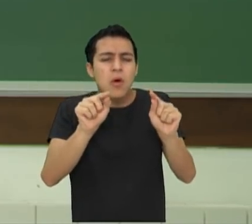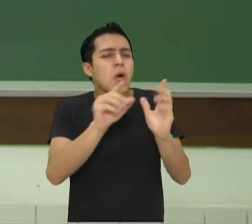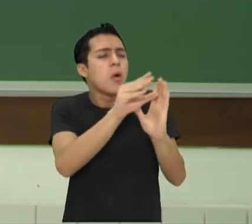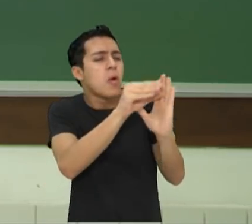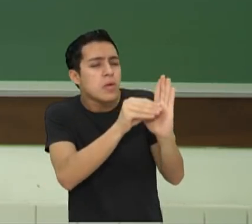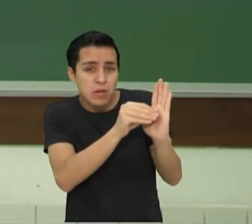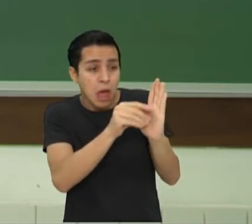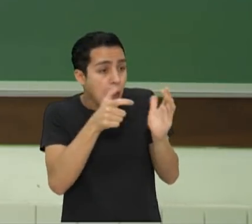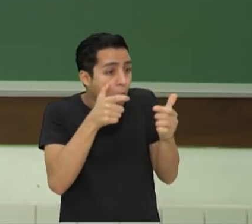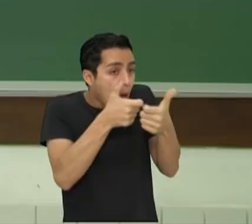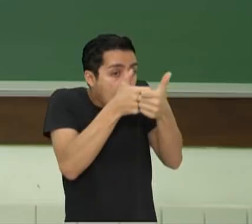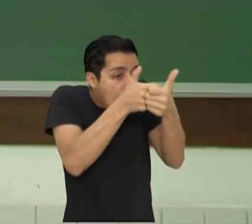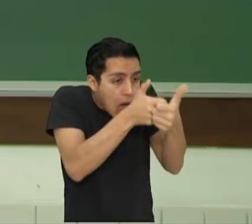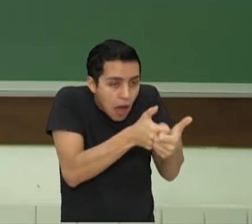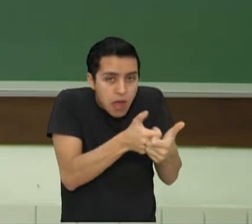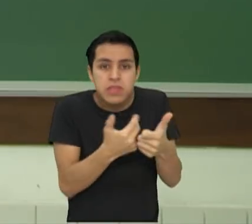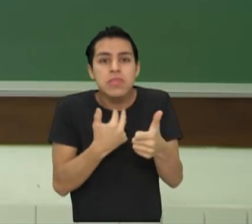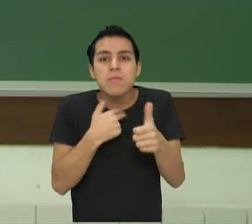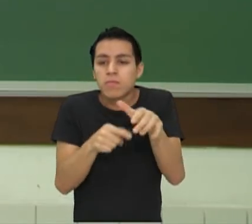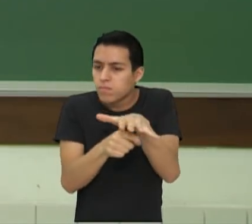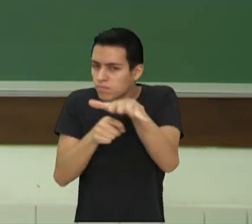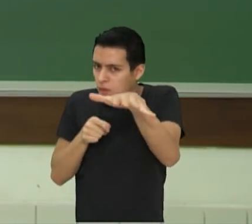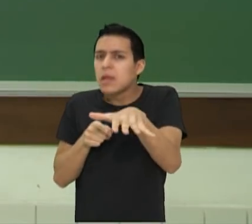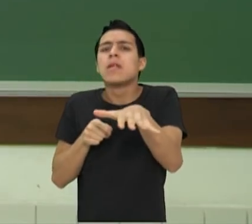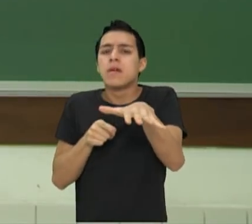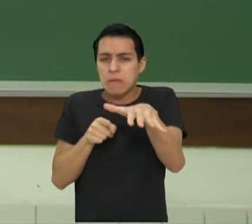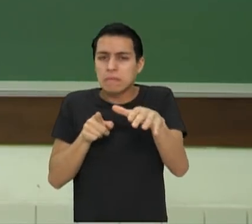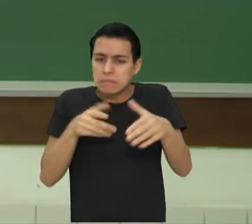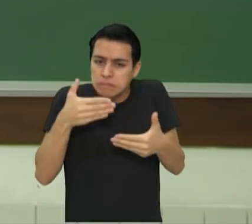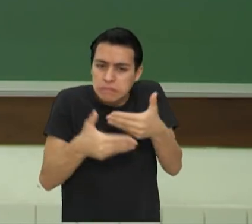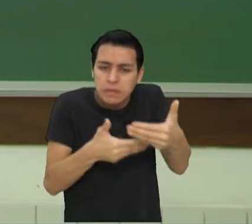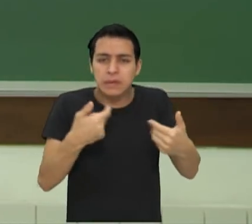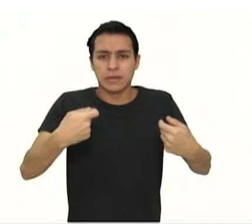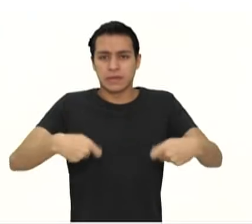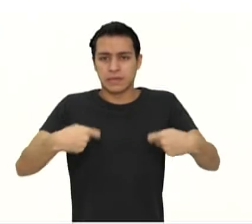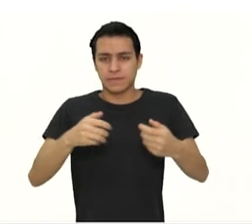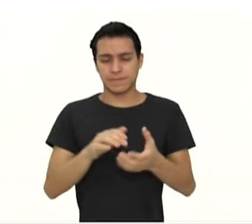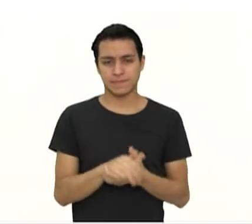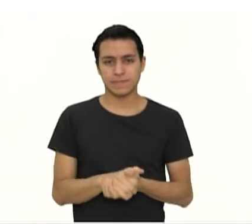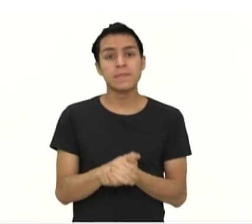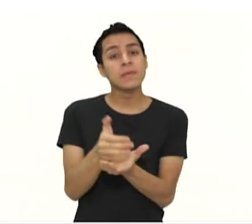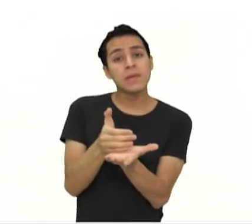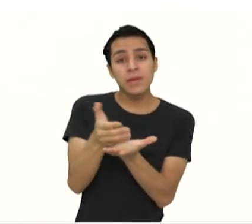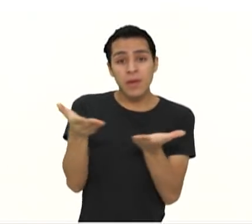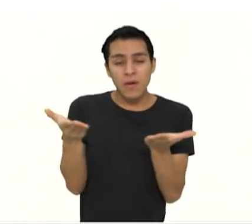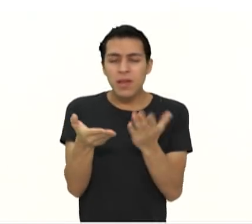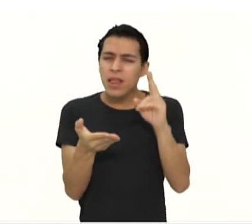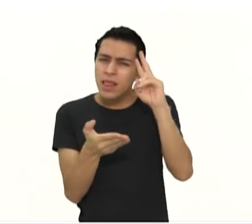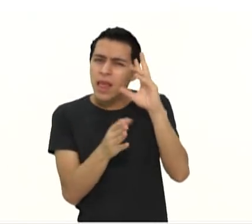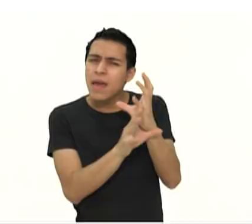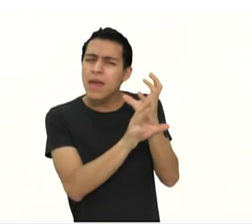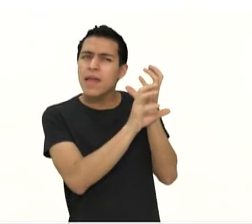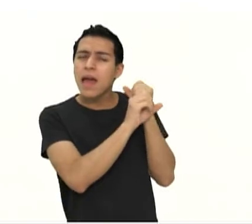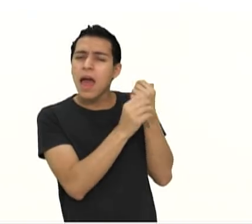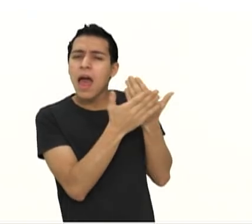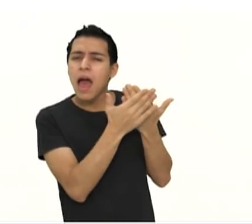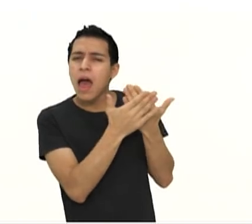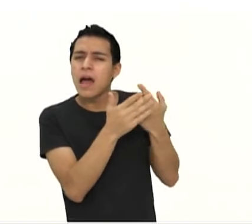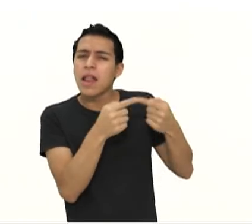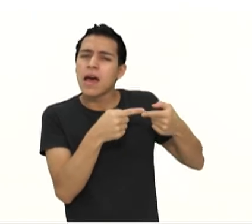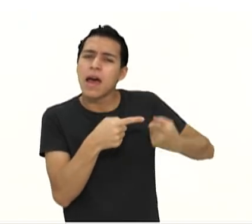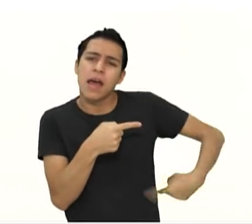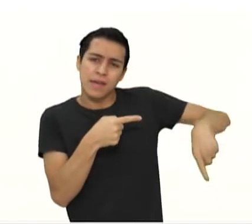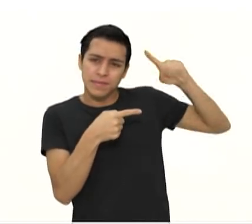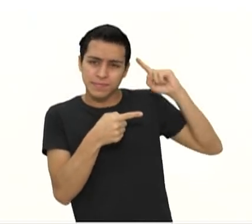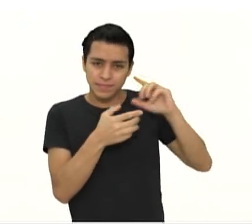conteúdo para não ficar para trás. Vamos começar hoje? Vamos relembrar o que falamos na aula passada um pouquinho? Então a gente